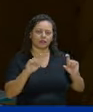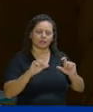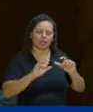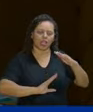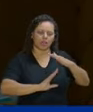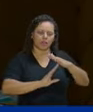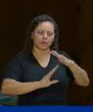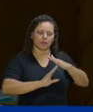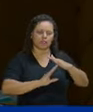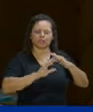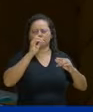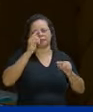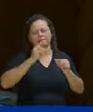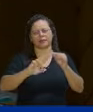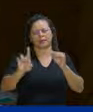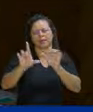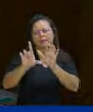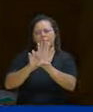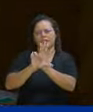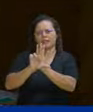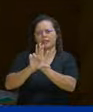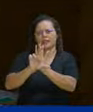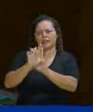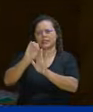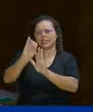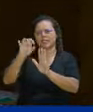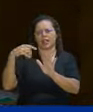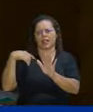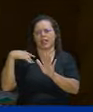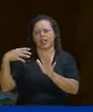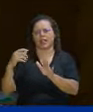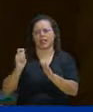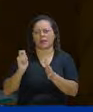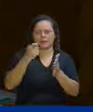limites fixados por esta lei a militância não